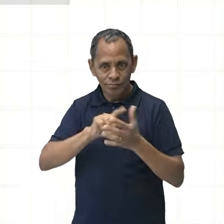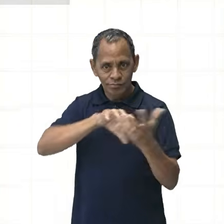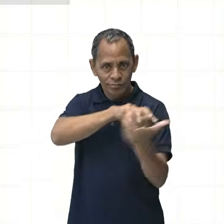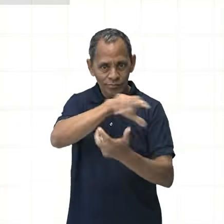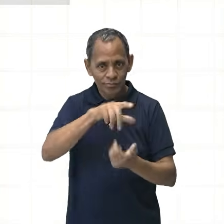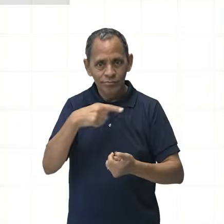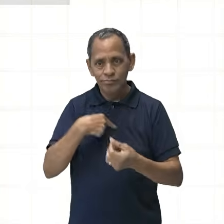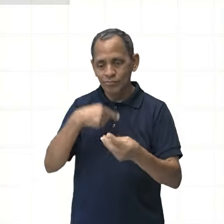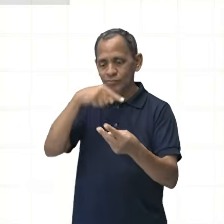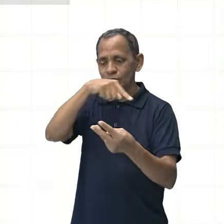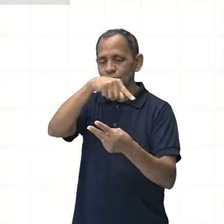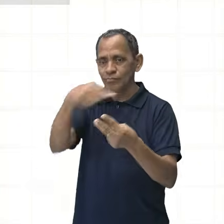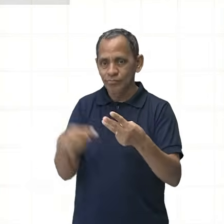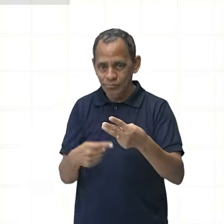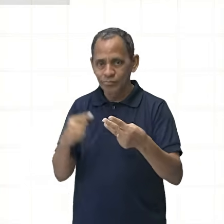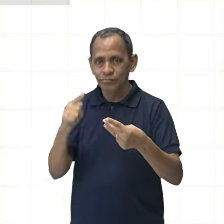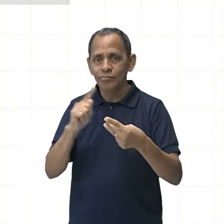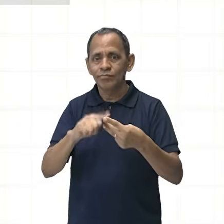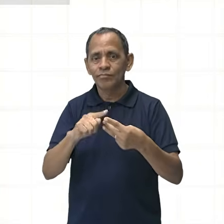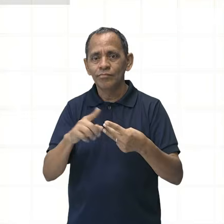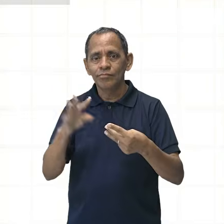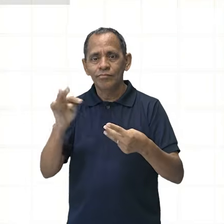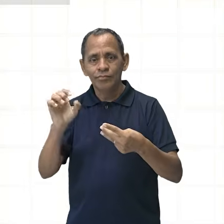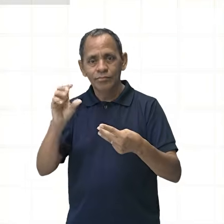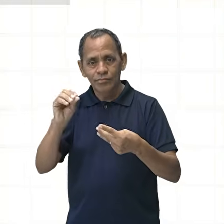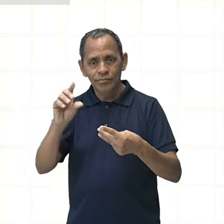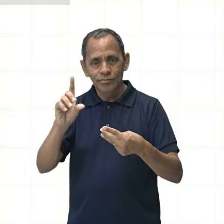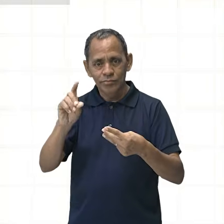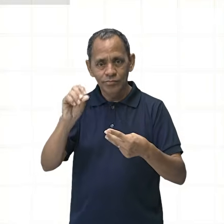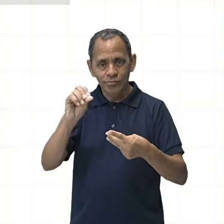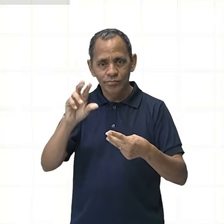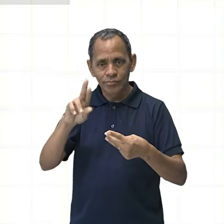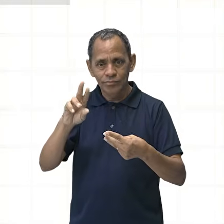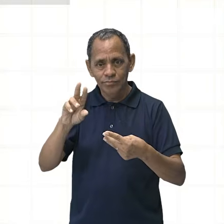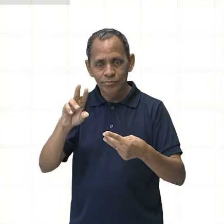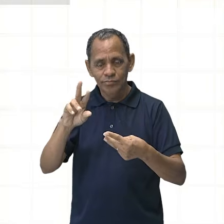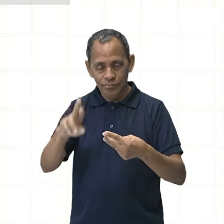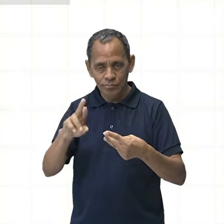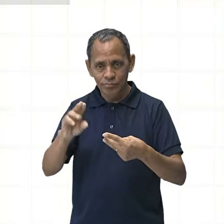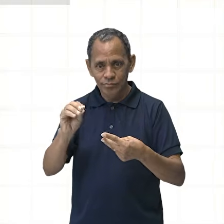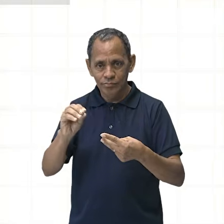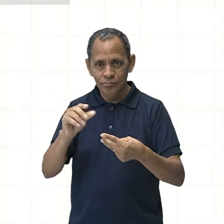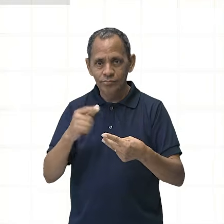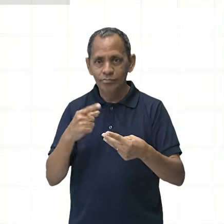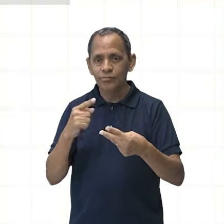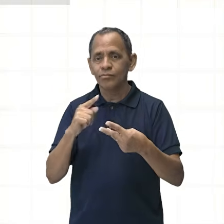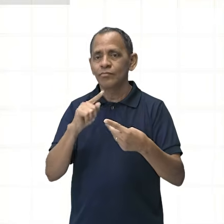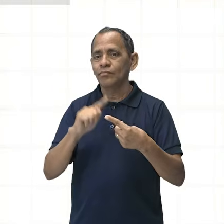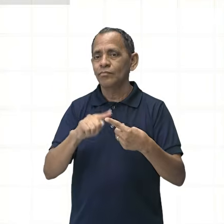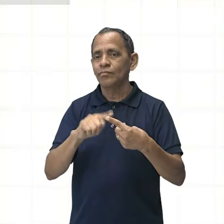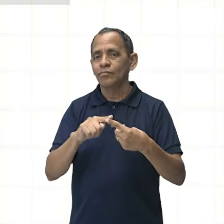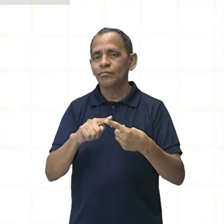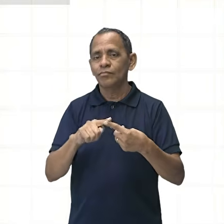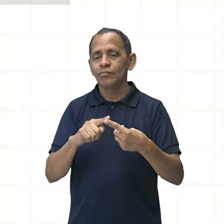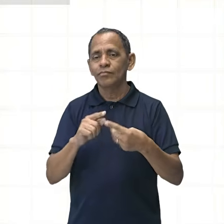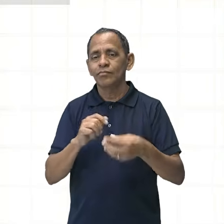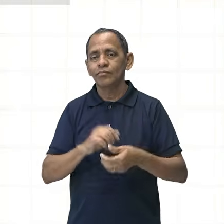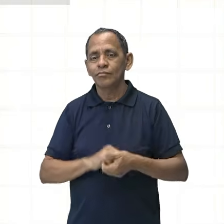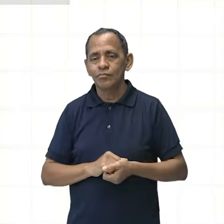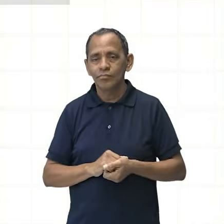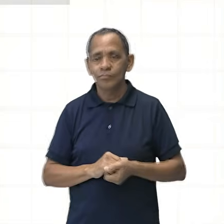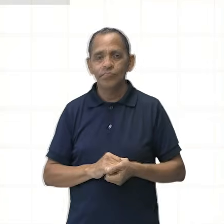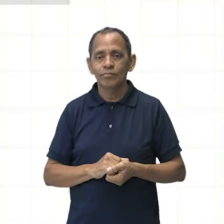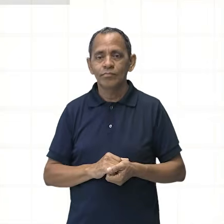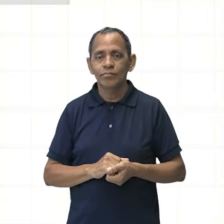dois símbolos da literatura russa. Então, na Rússia pré-revolucionária,